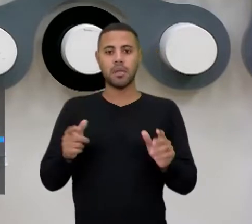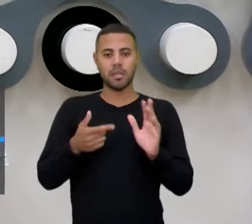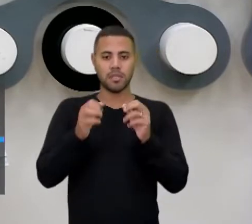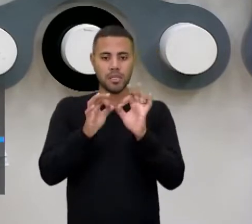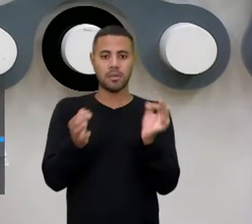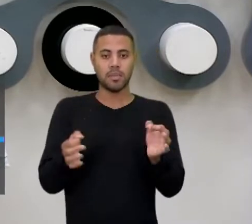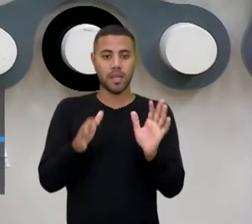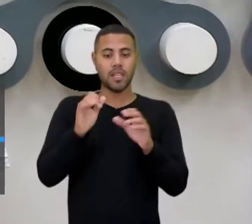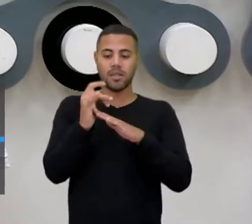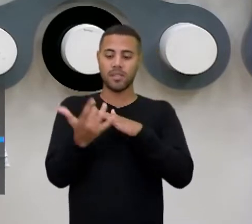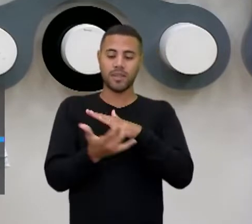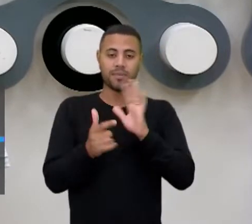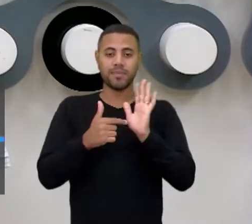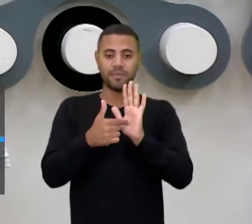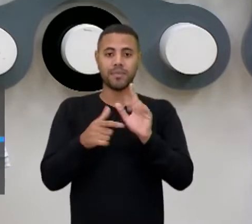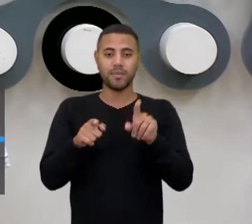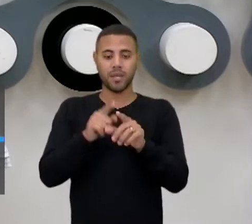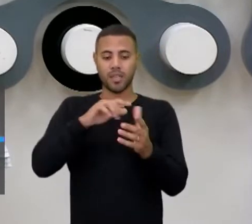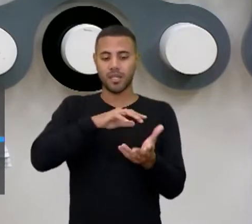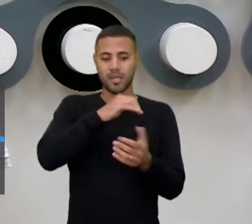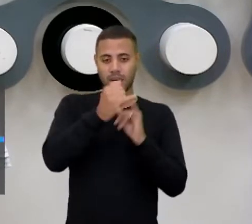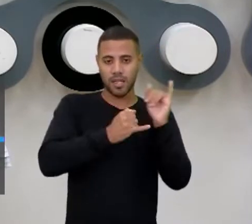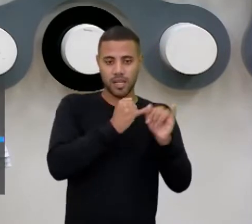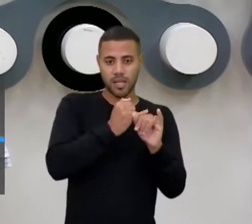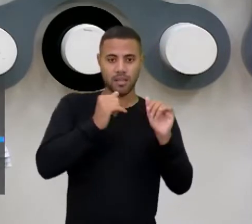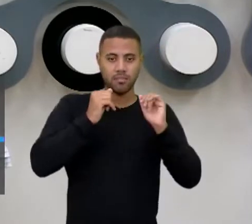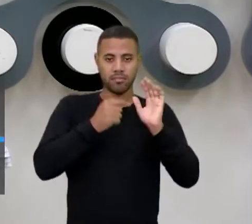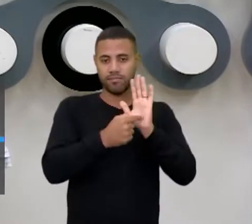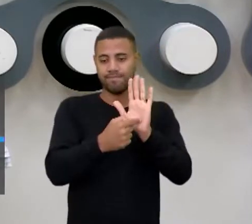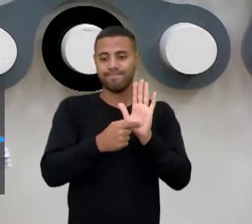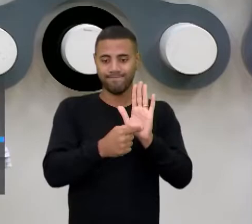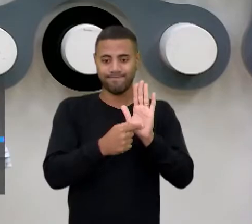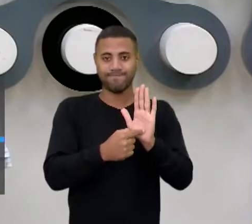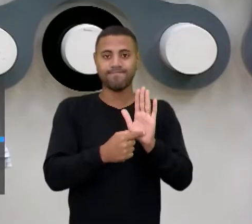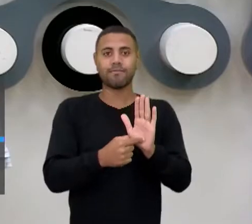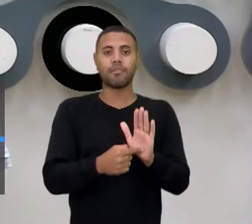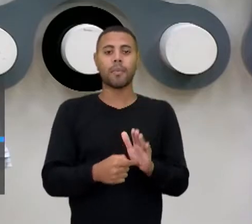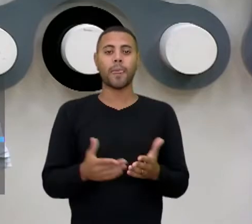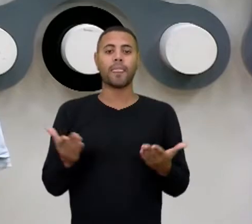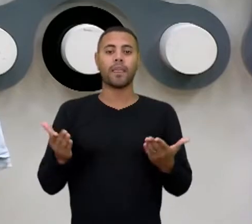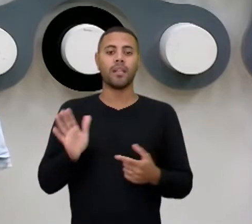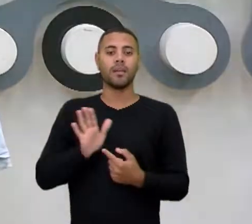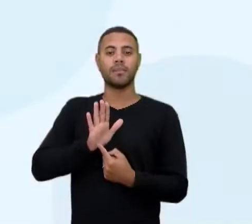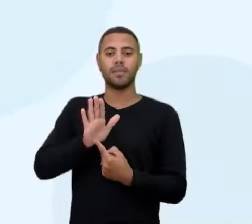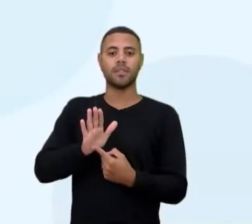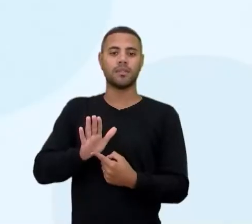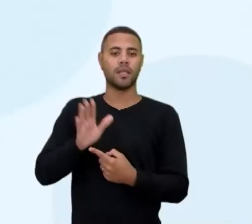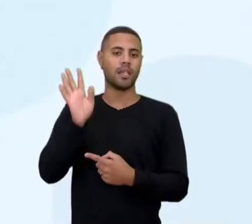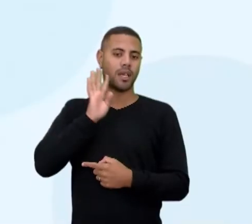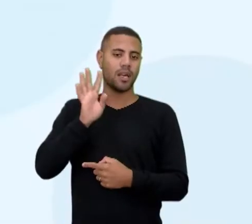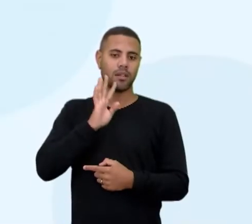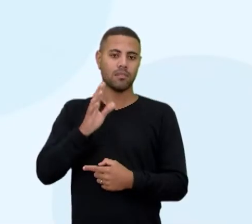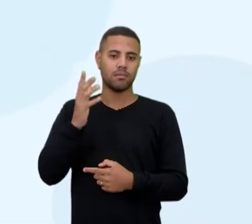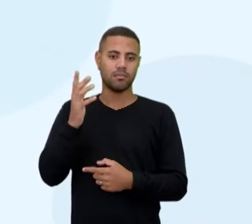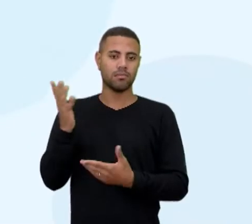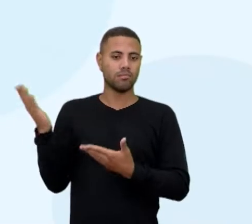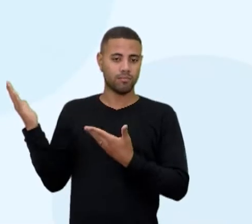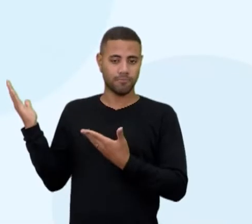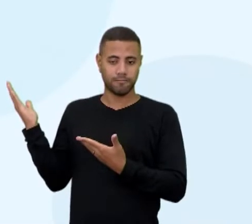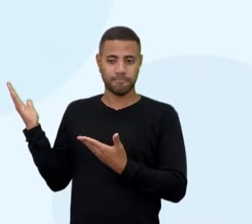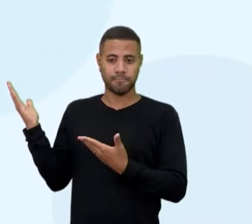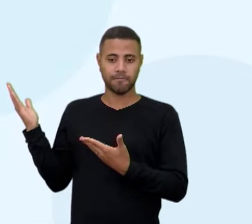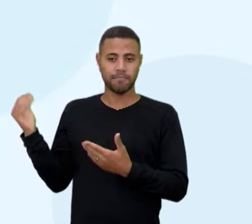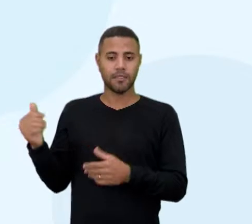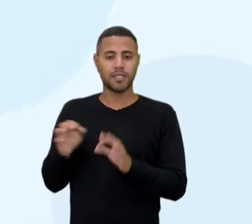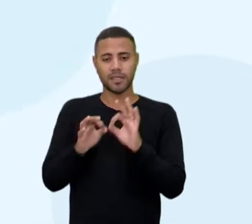redes sociais e o mundo da internet têm propiciado. Temos aí uma imagem bem legal que eu achei, né? De forma